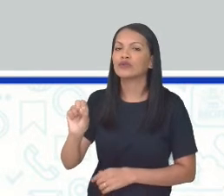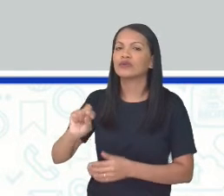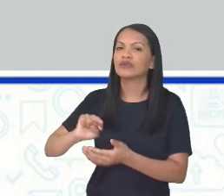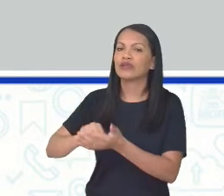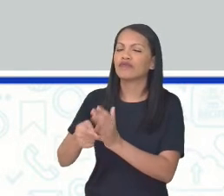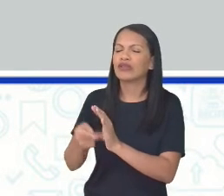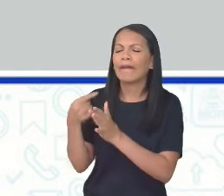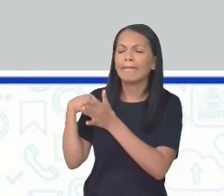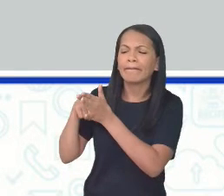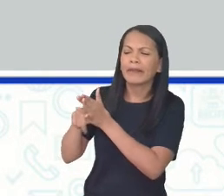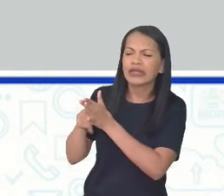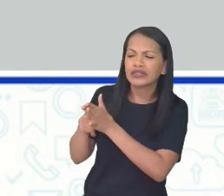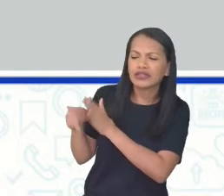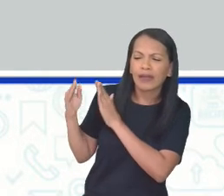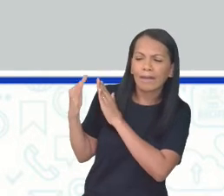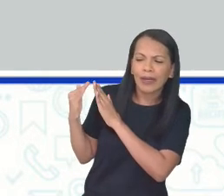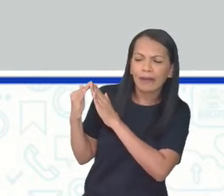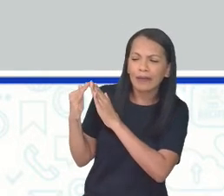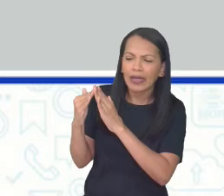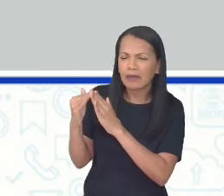recenseamento. Senso com S,